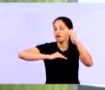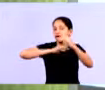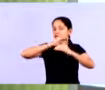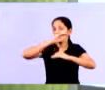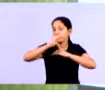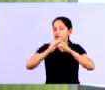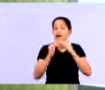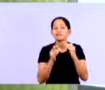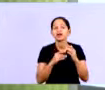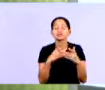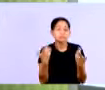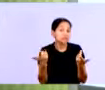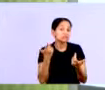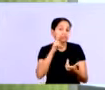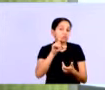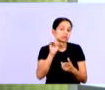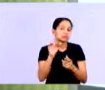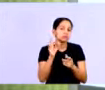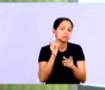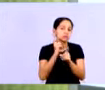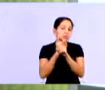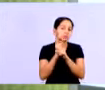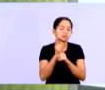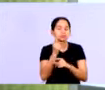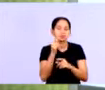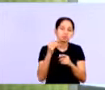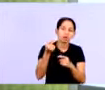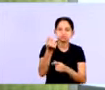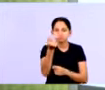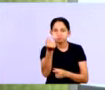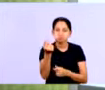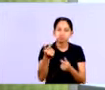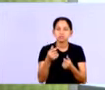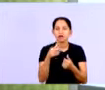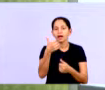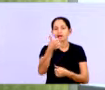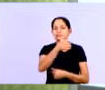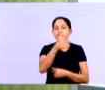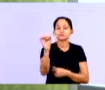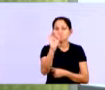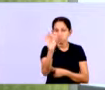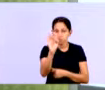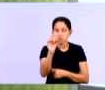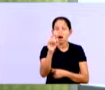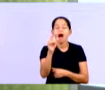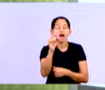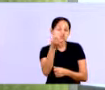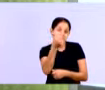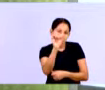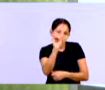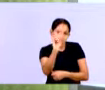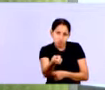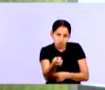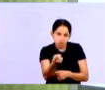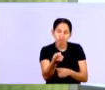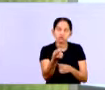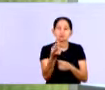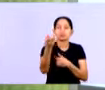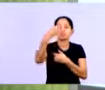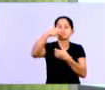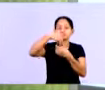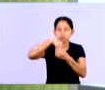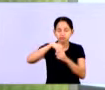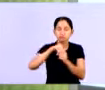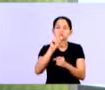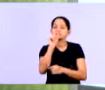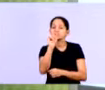de ganhar também é maior. E a gente vai investir R$100 mil. E aí o valor desse investimento de 100 mil, ele vai ter como retorno, ou